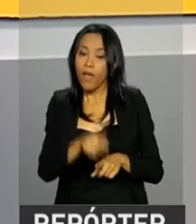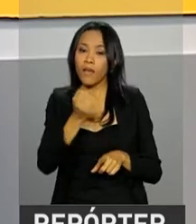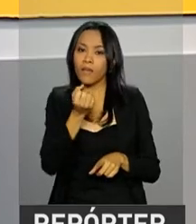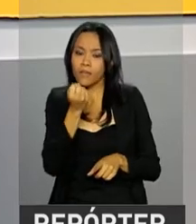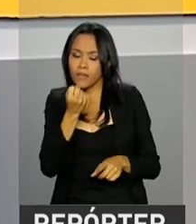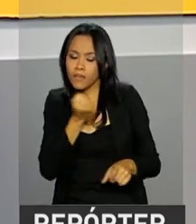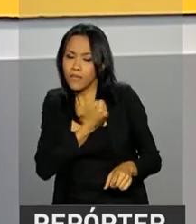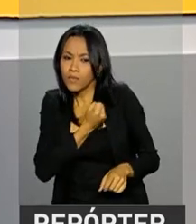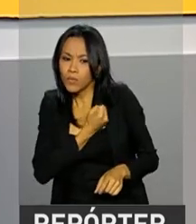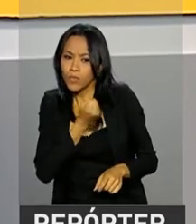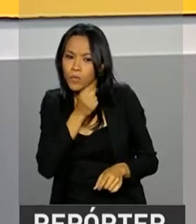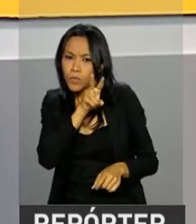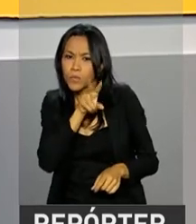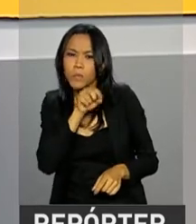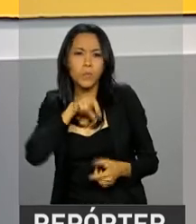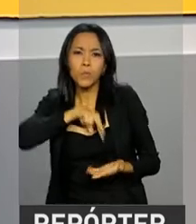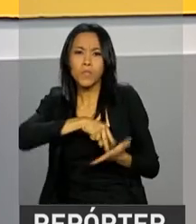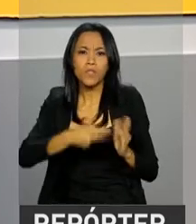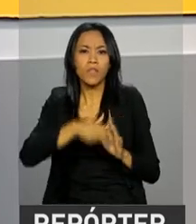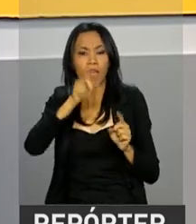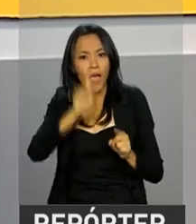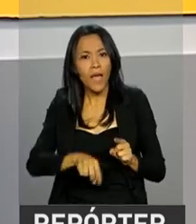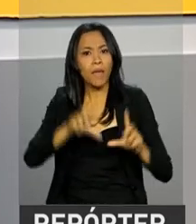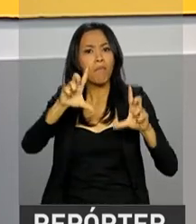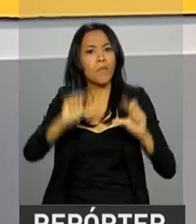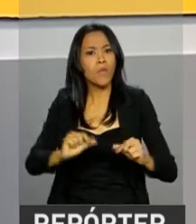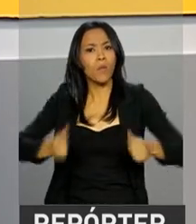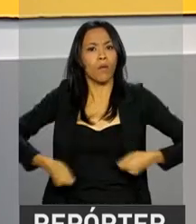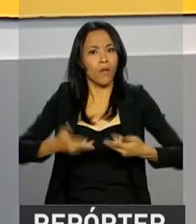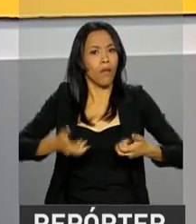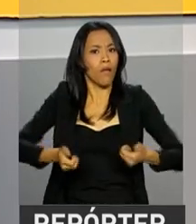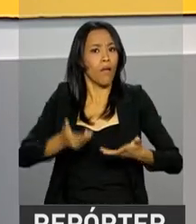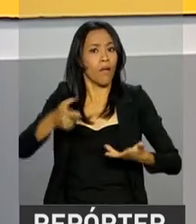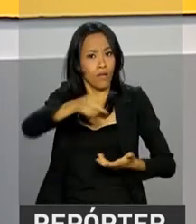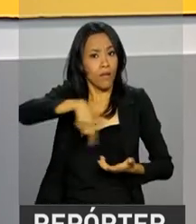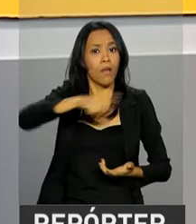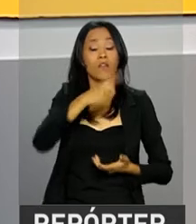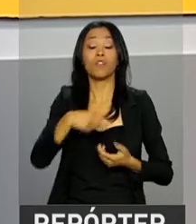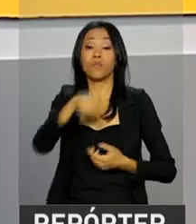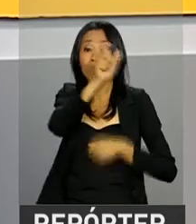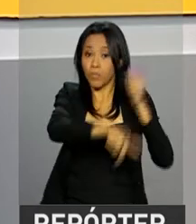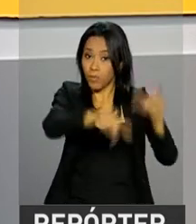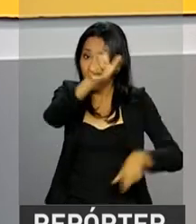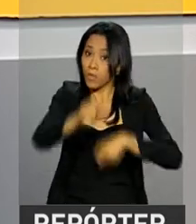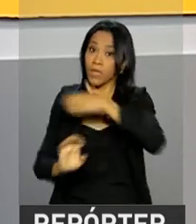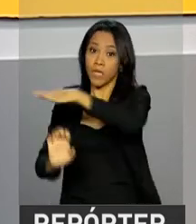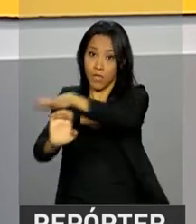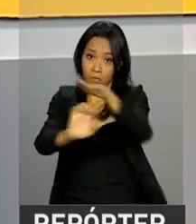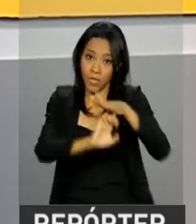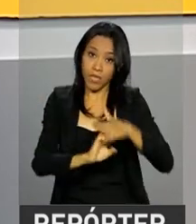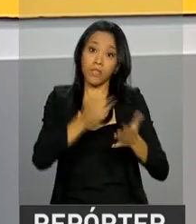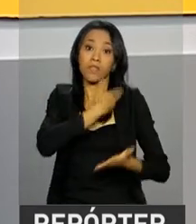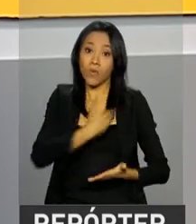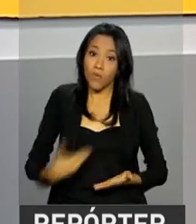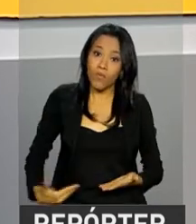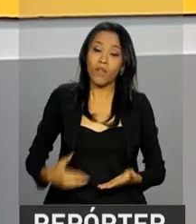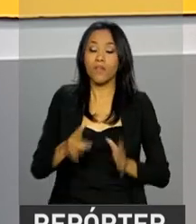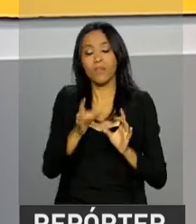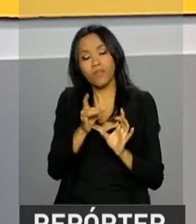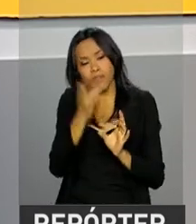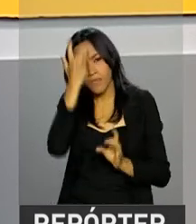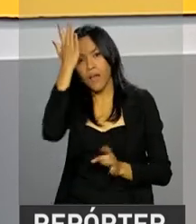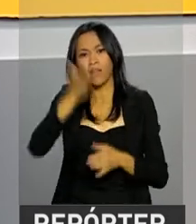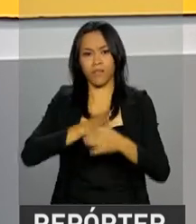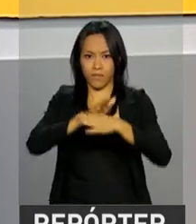Civil Nacional, representa uma medida com menor custo para os cidadãos, empresas e órgãos públicos e vai simplificar o acesso aos